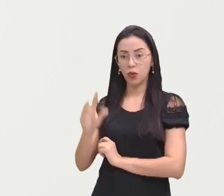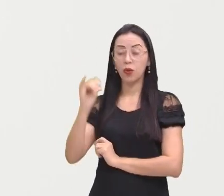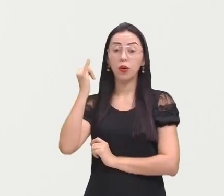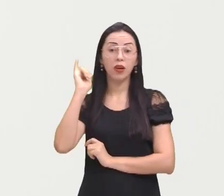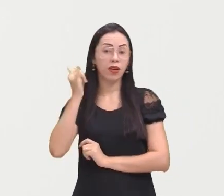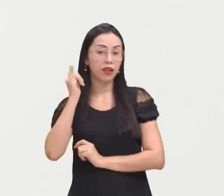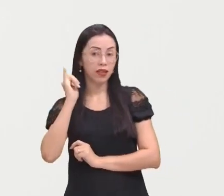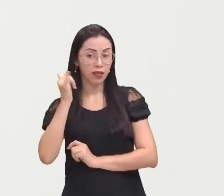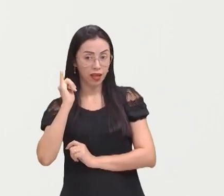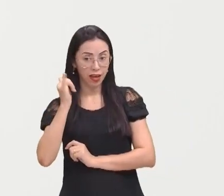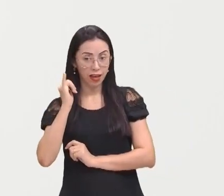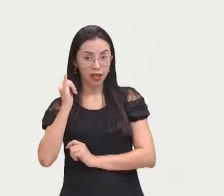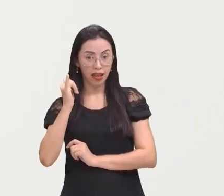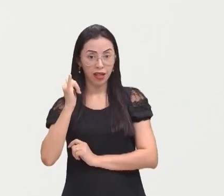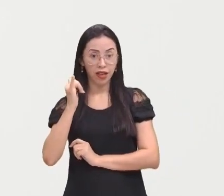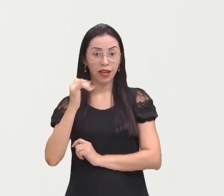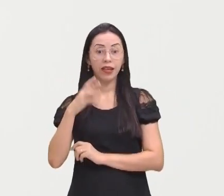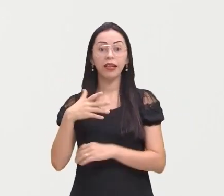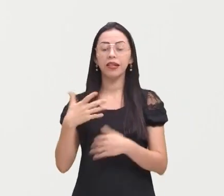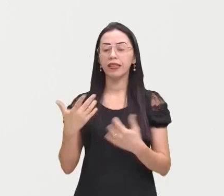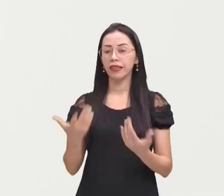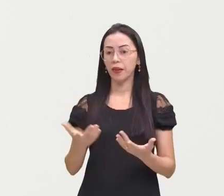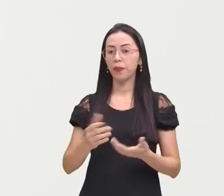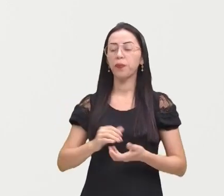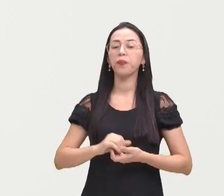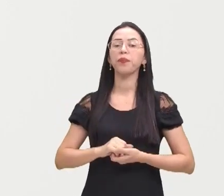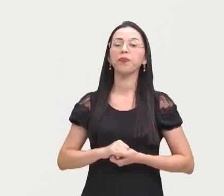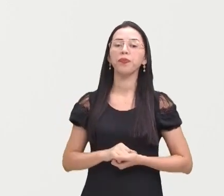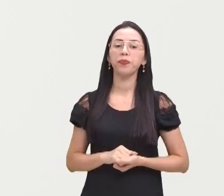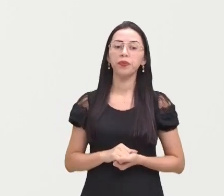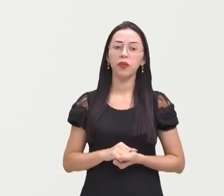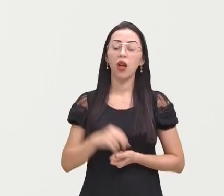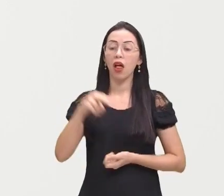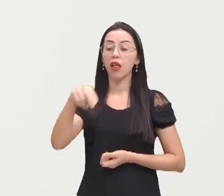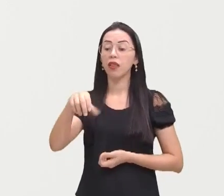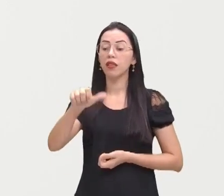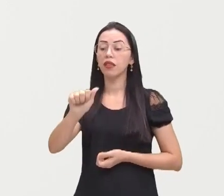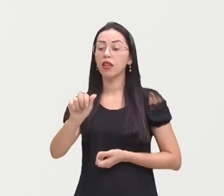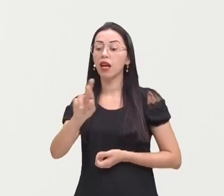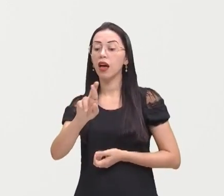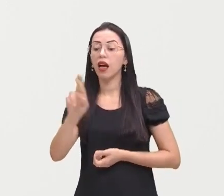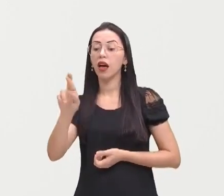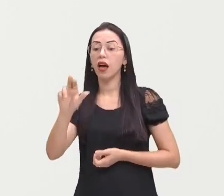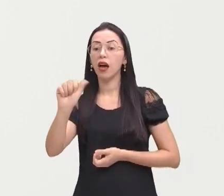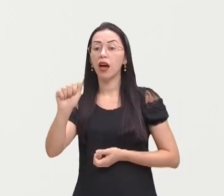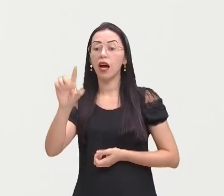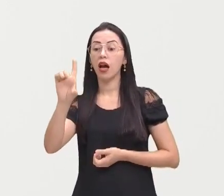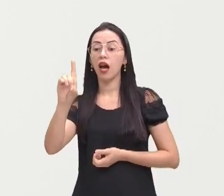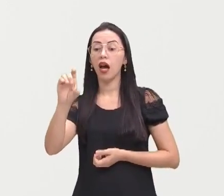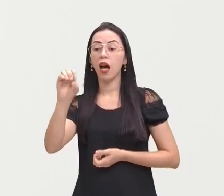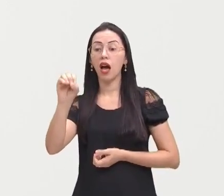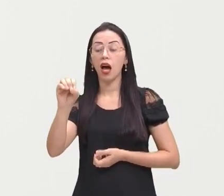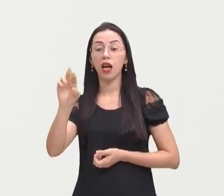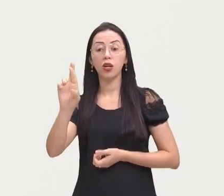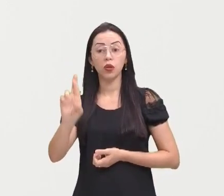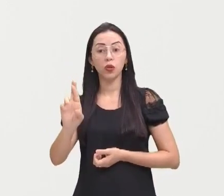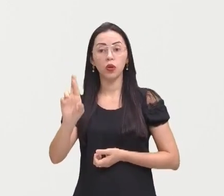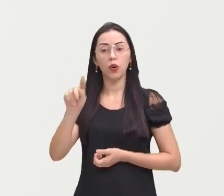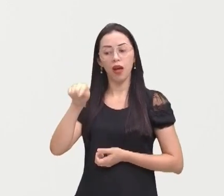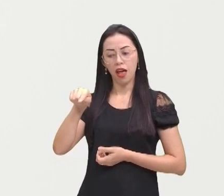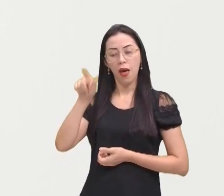Quem é que relata? É o narrador. Ou seja, crianças, olhem aqui para mim.